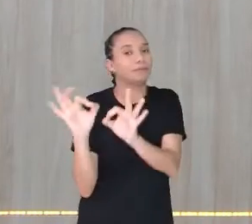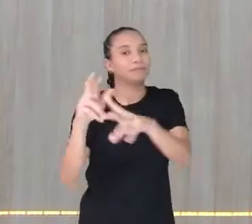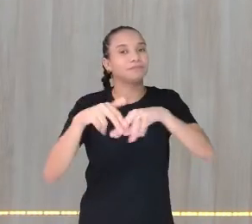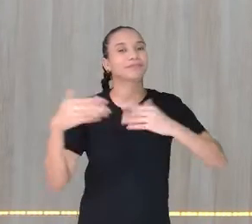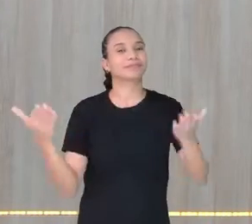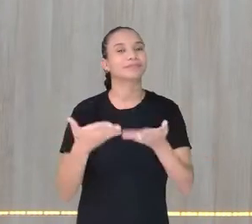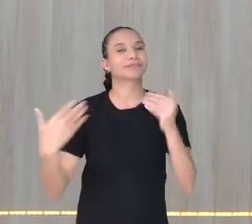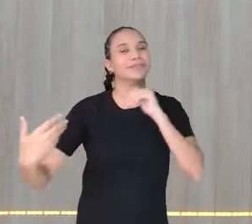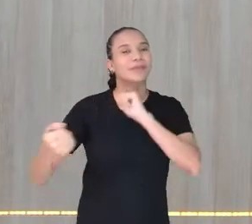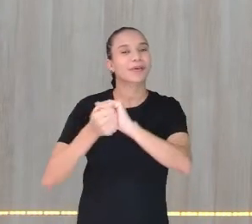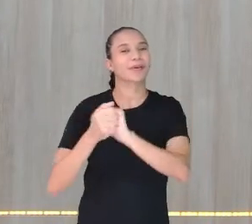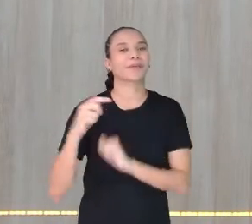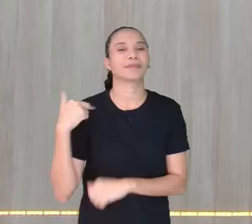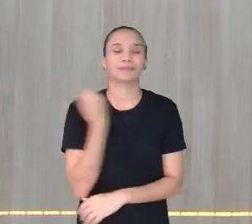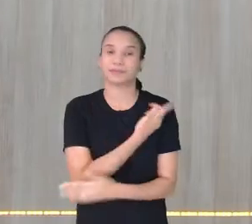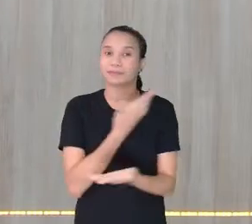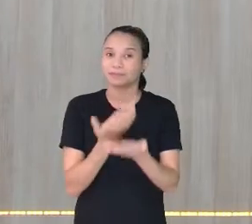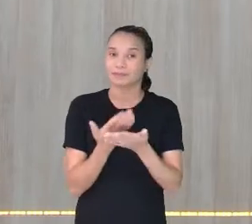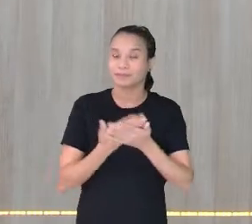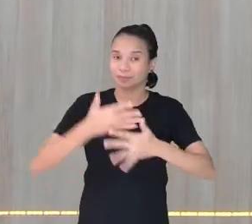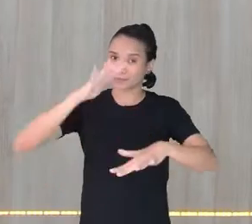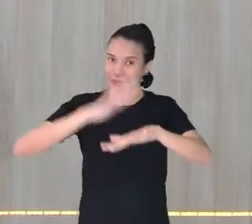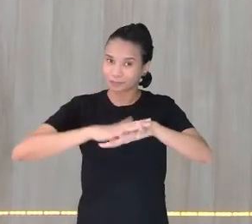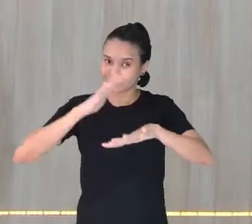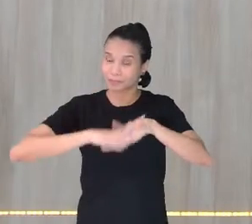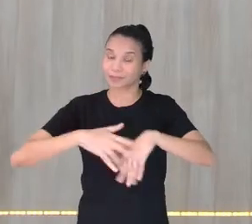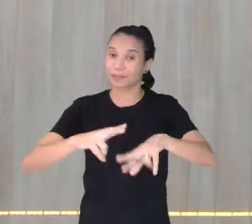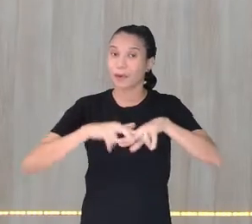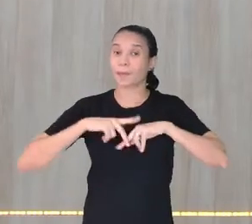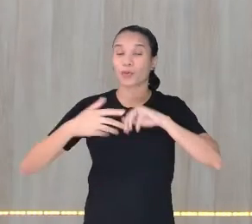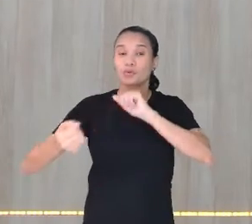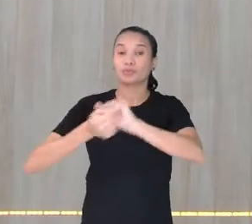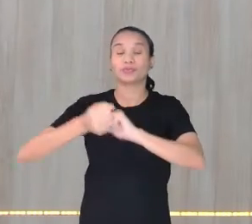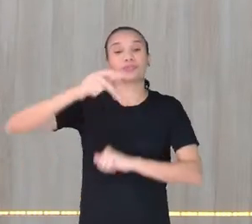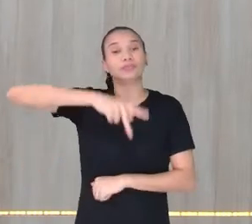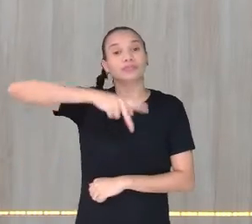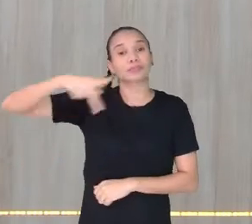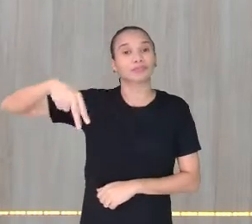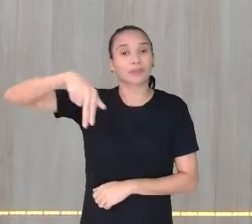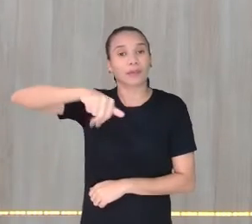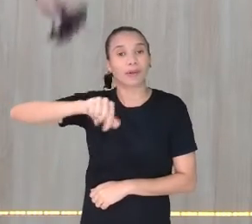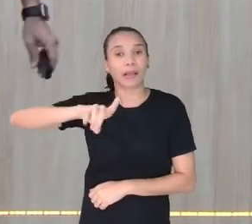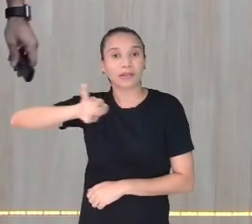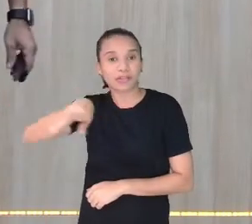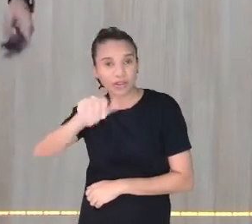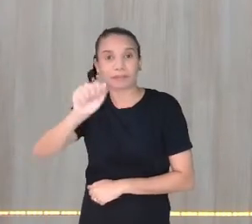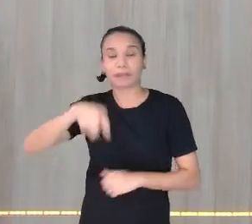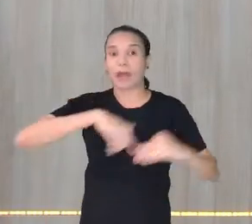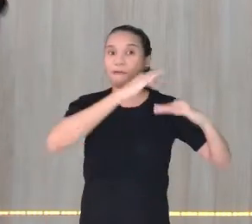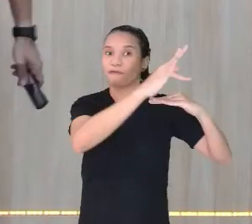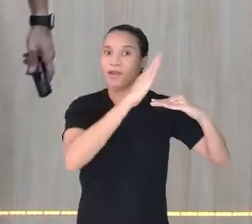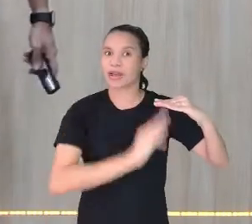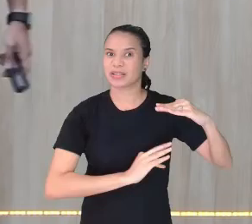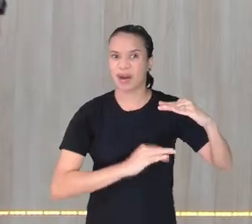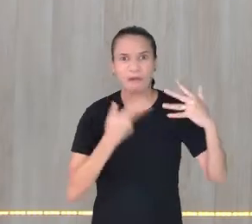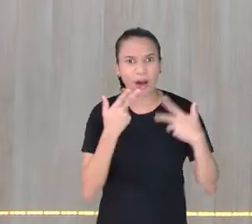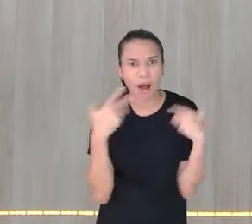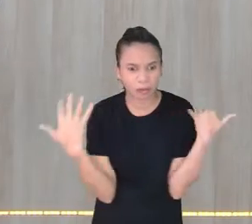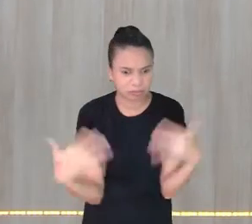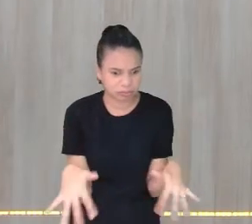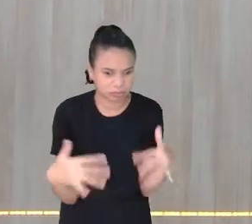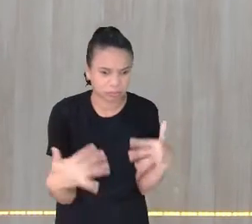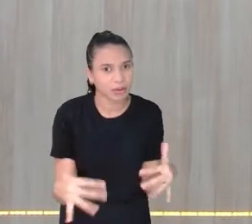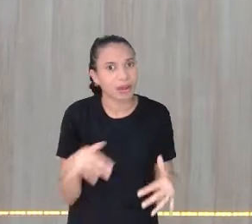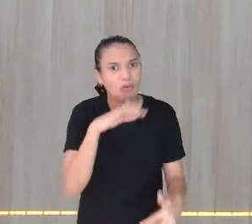agora ele está ligadinho aqui na nossa aula de matemática. E como a professora Nádia já falou, né? Fração é o bicho-papão. Por